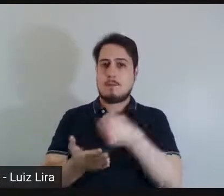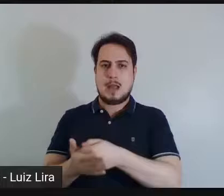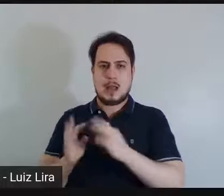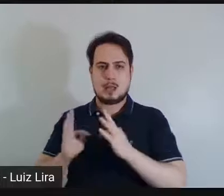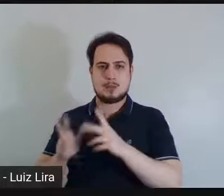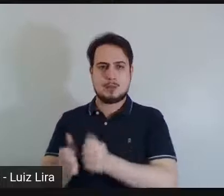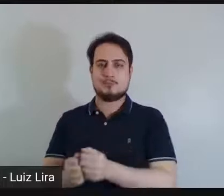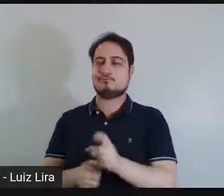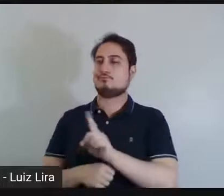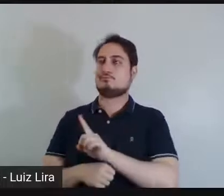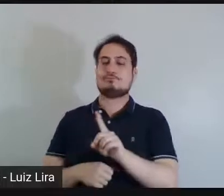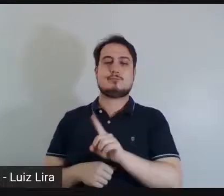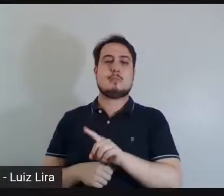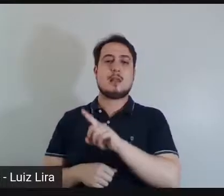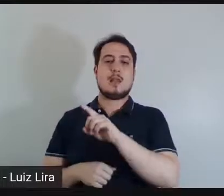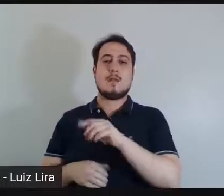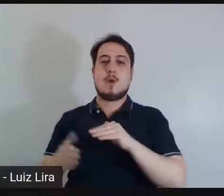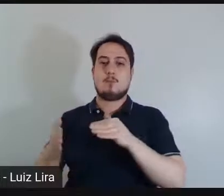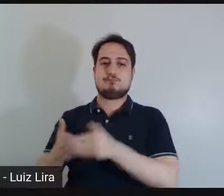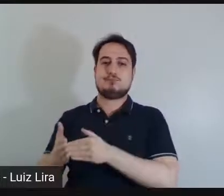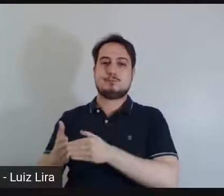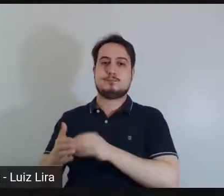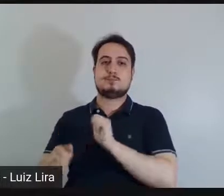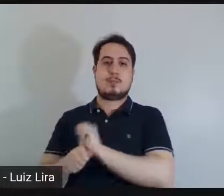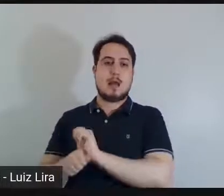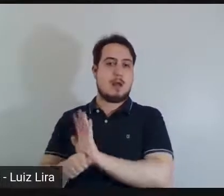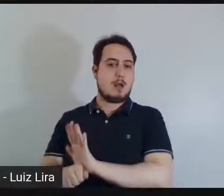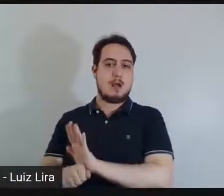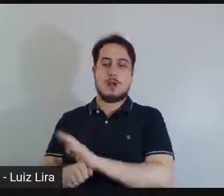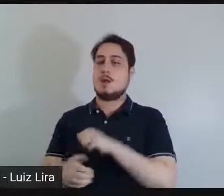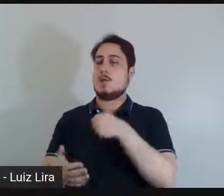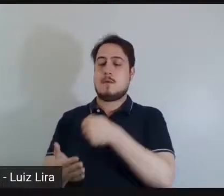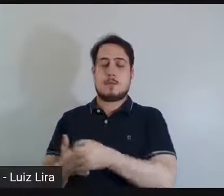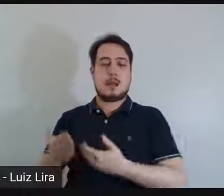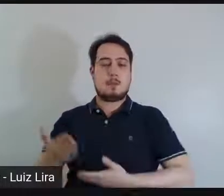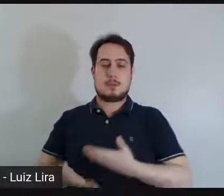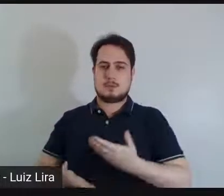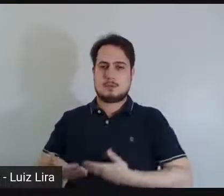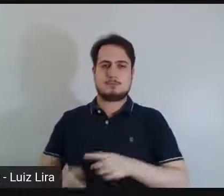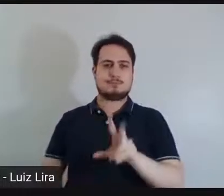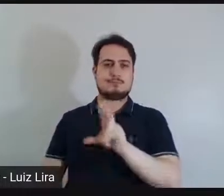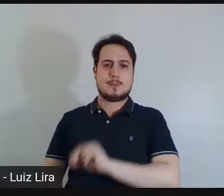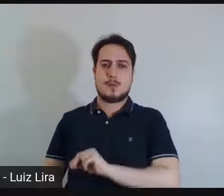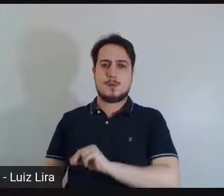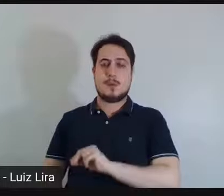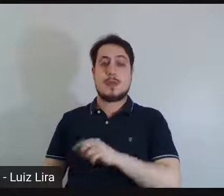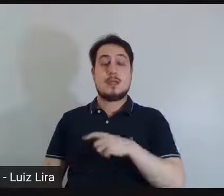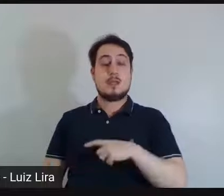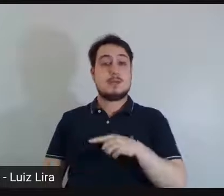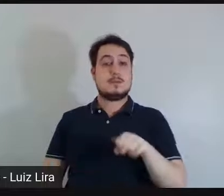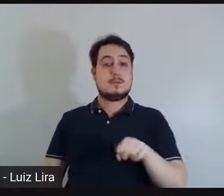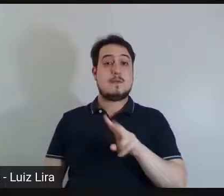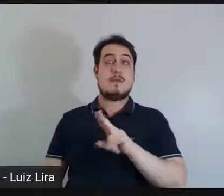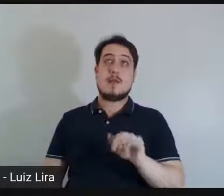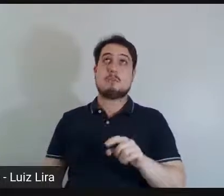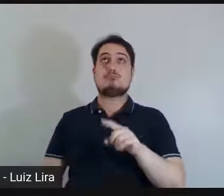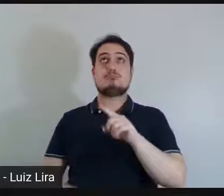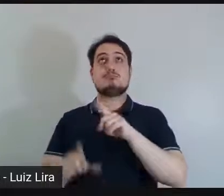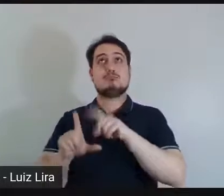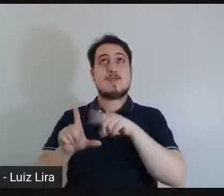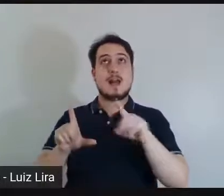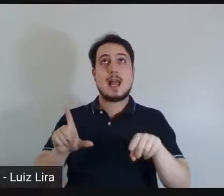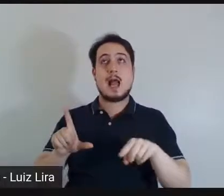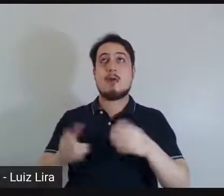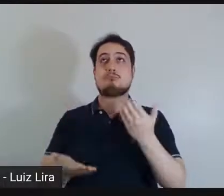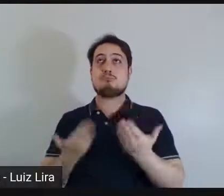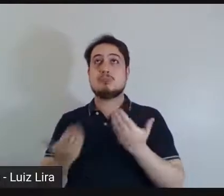eu vou suspender o contrato, ou eu não vou pagar pelo serviço prestado. Então, eu acho que isso vai variar de caso a